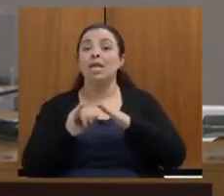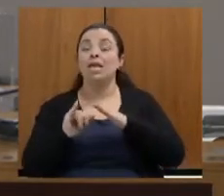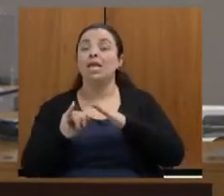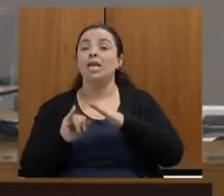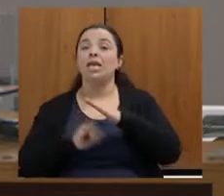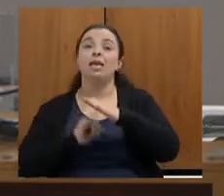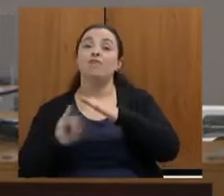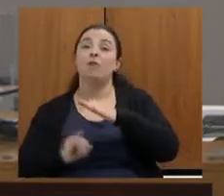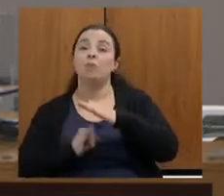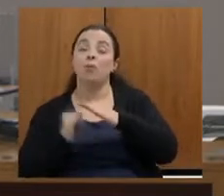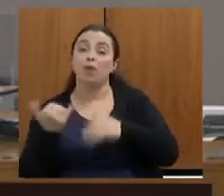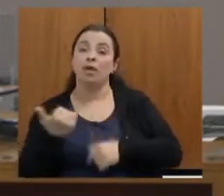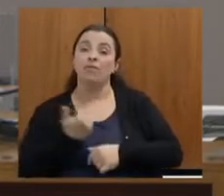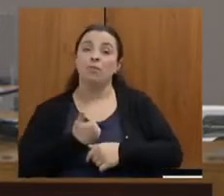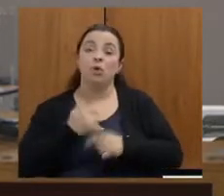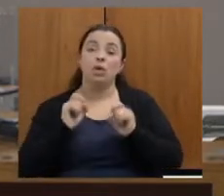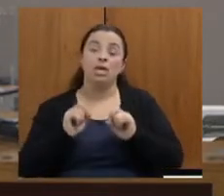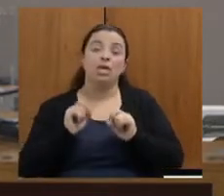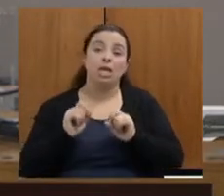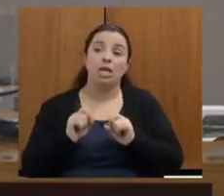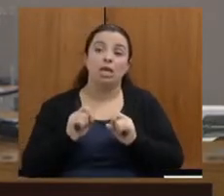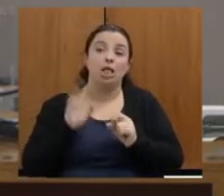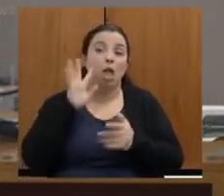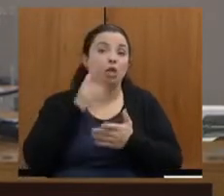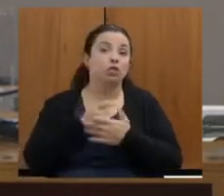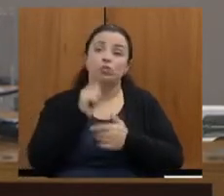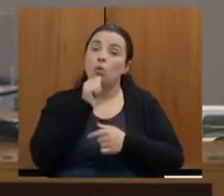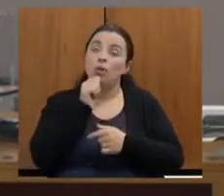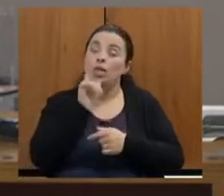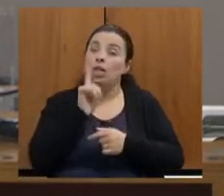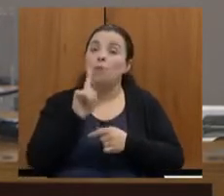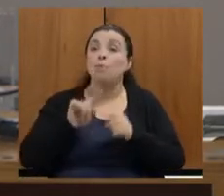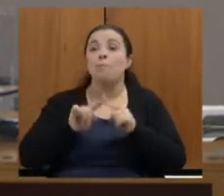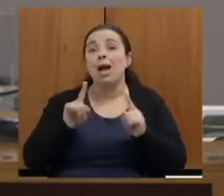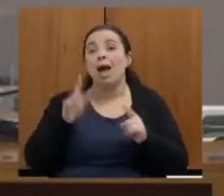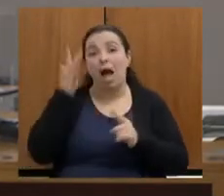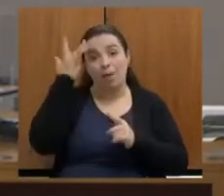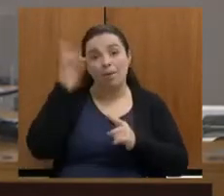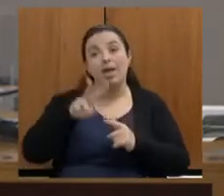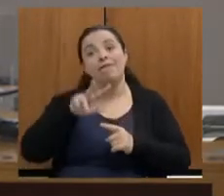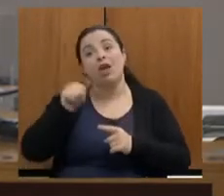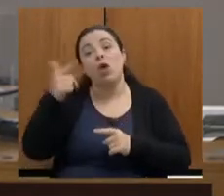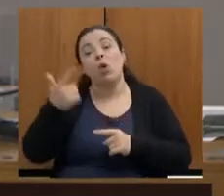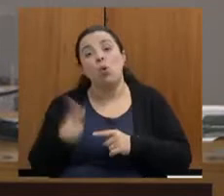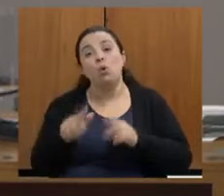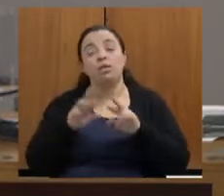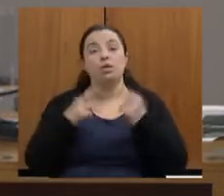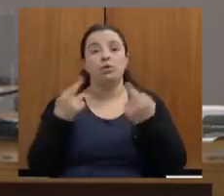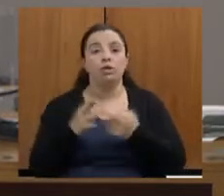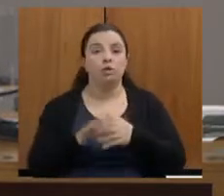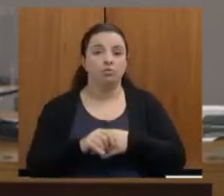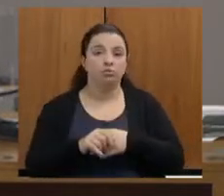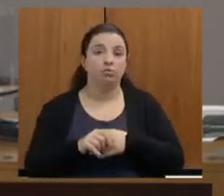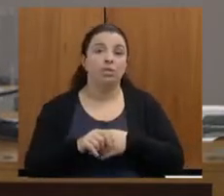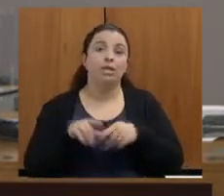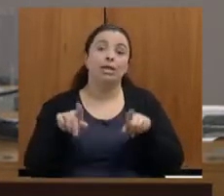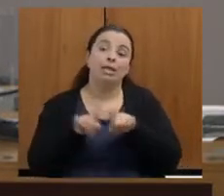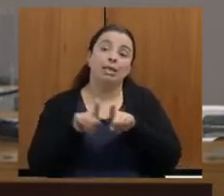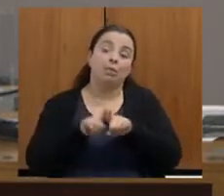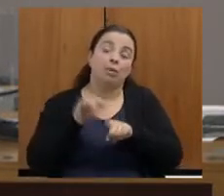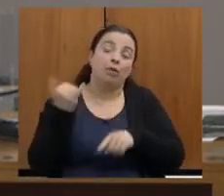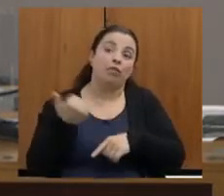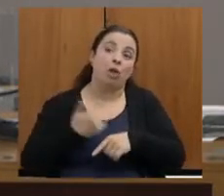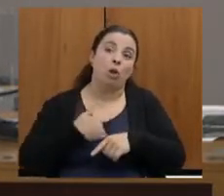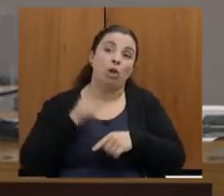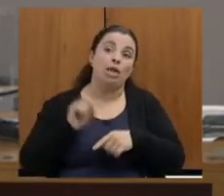que a questão não foi ainda resolvendo mas que teria uma reunião amanhã eu vi dizer que talvez não tenha reunião de amanhã que ela